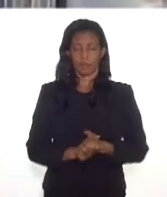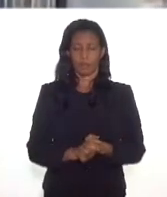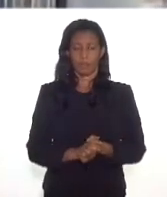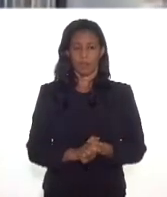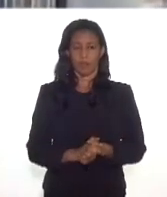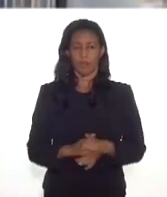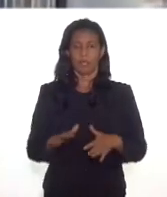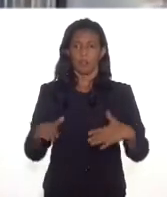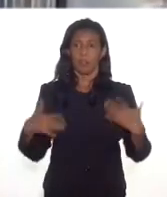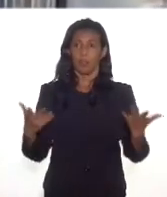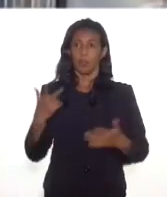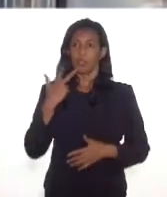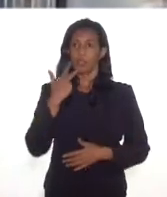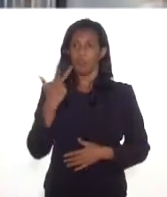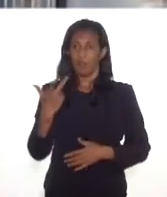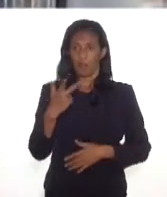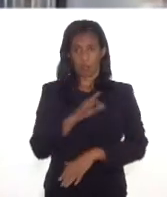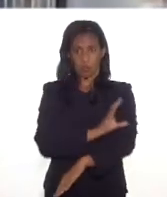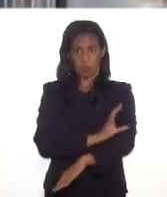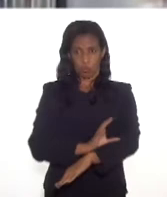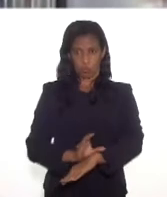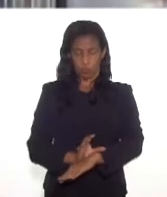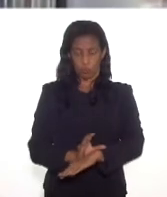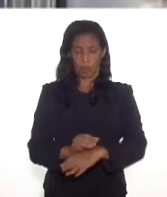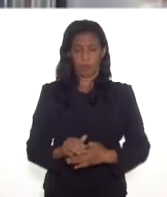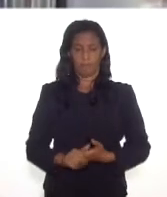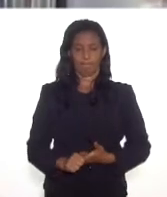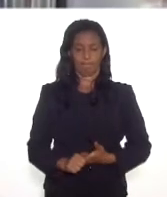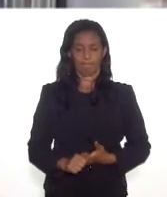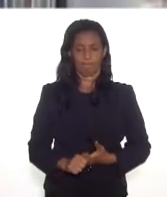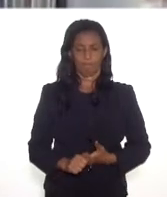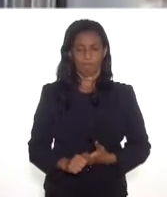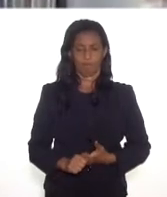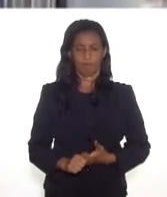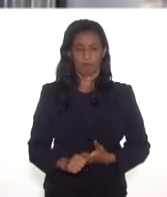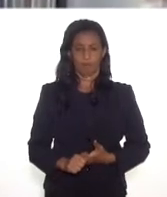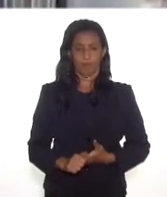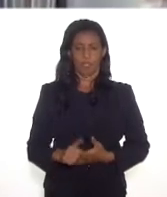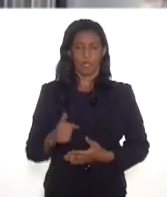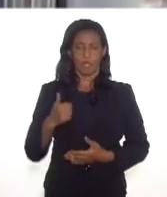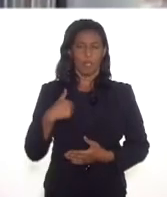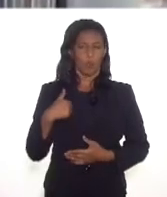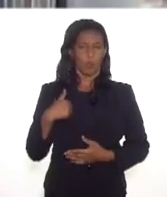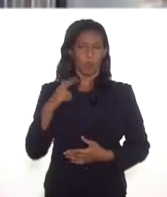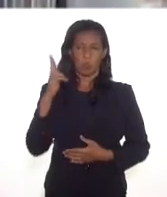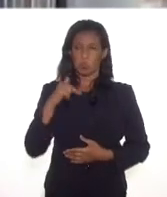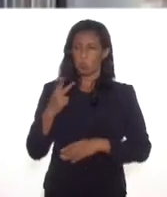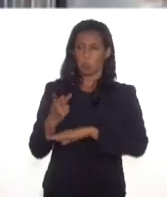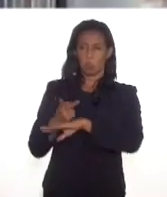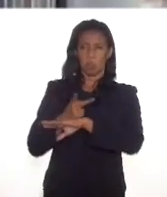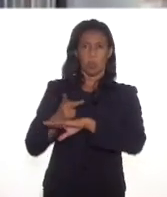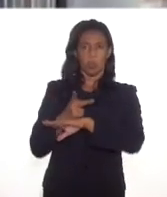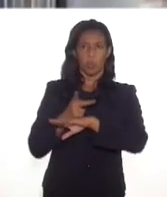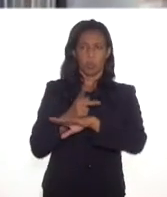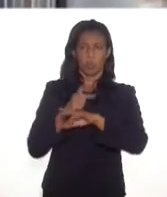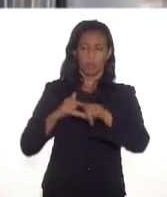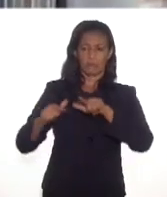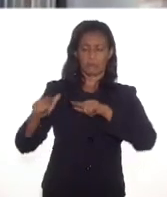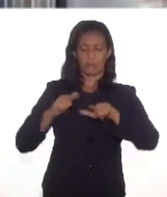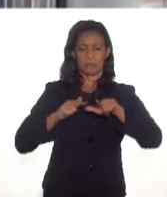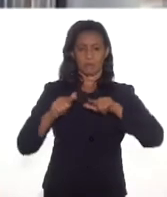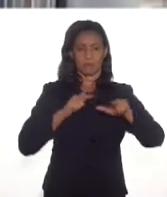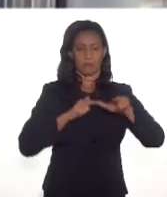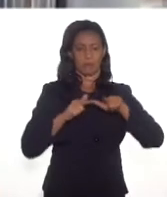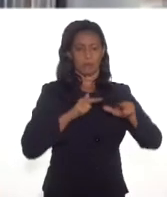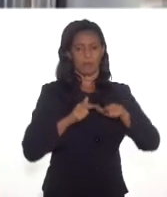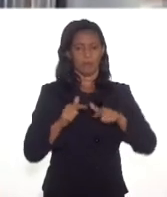a gente fala de cultura, e aí eu nunca busquei trabalhar a